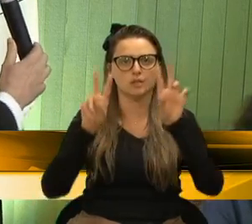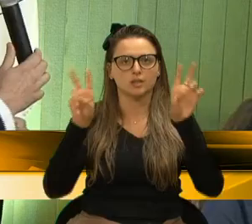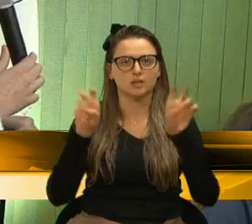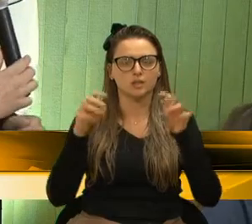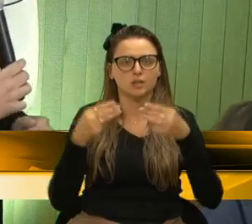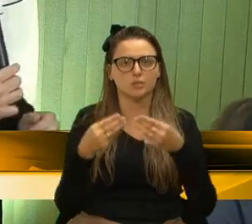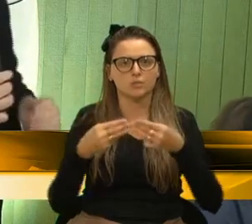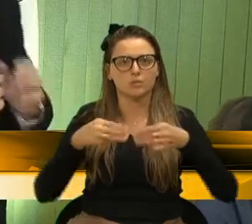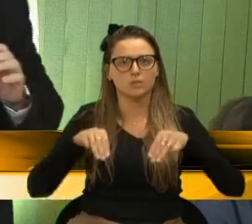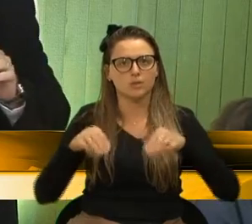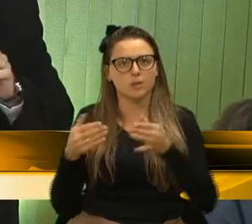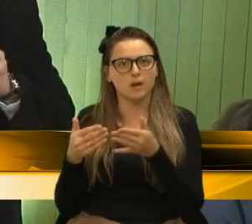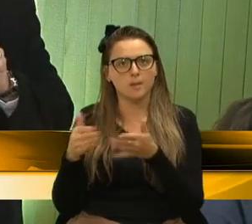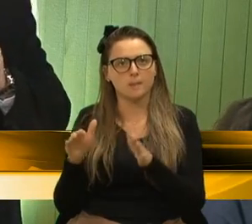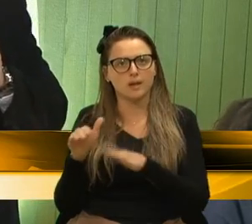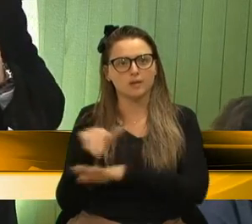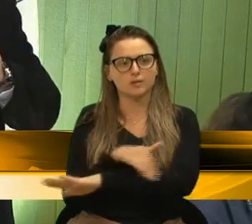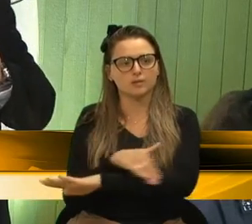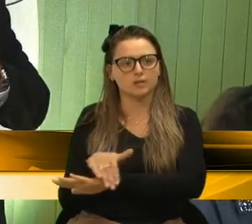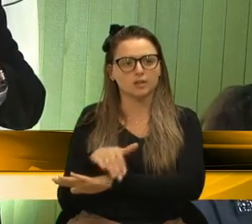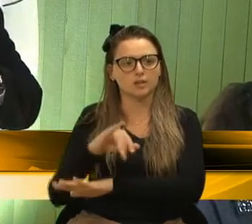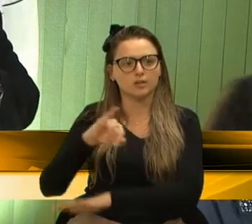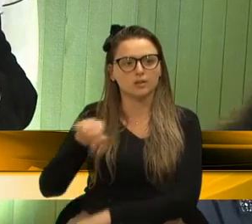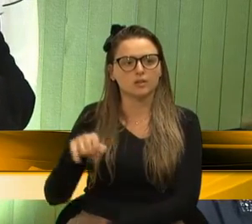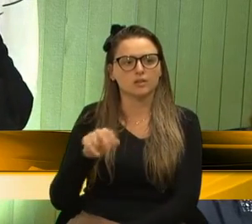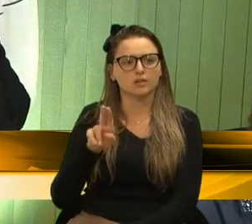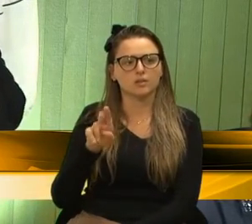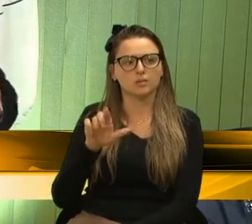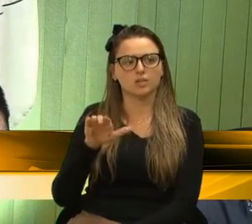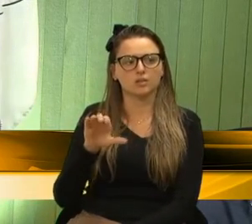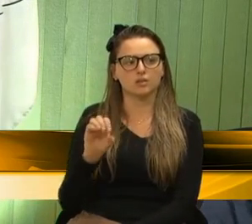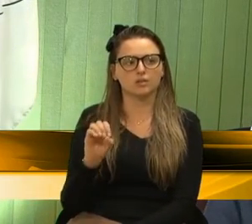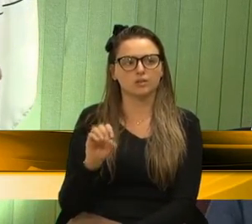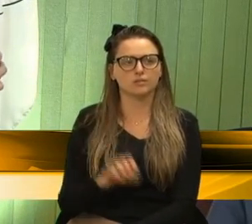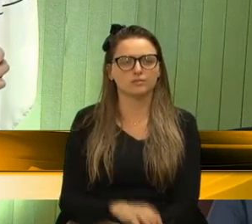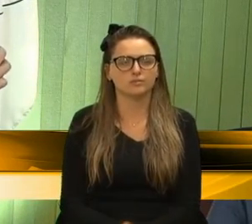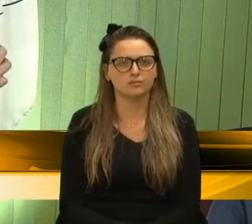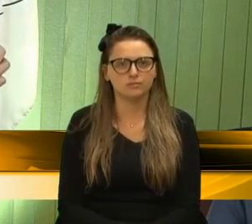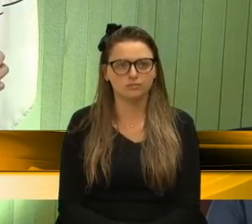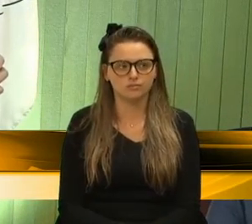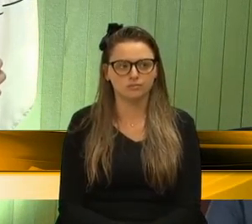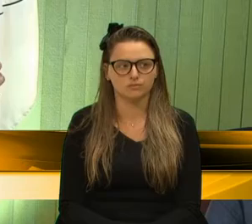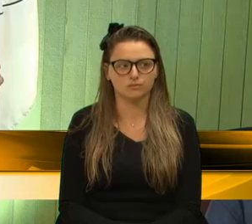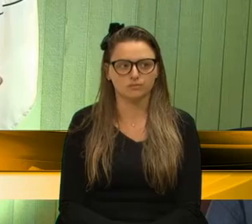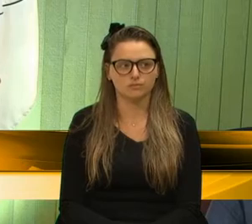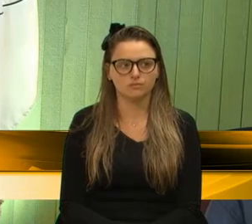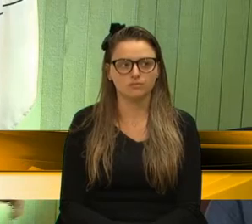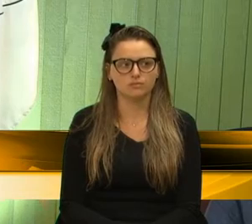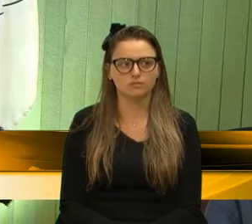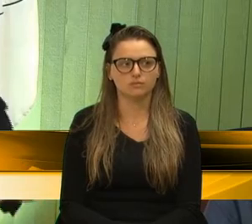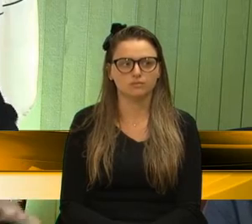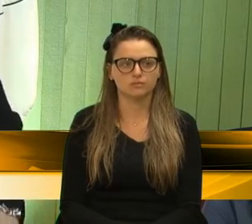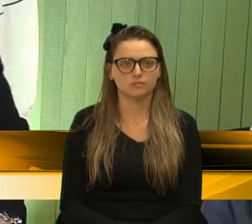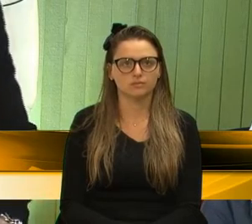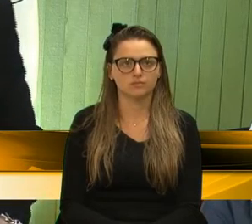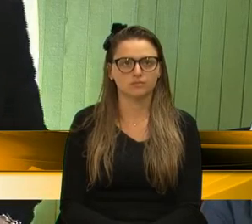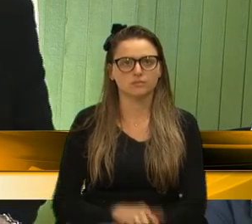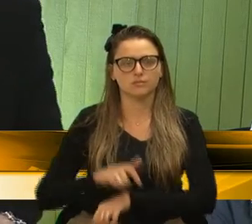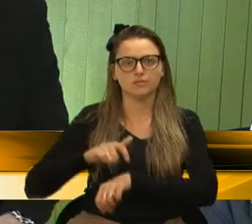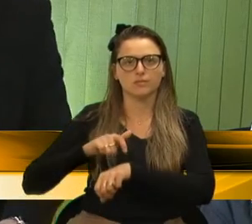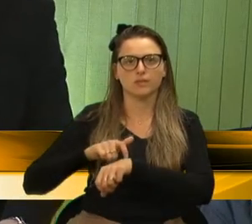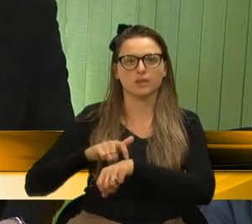Avenida Júlio de Castilhos. Um projeto que pensei há bastante tempo, ainda mais em tempos de